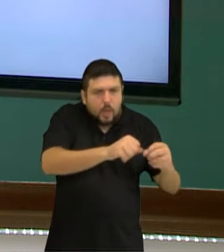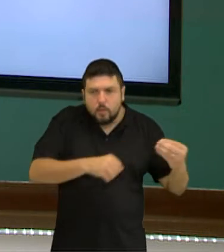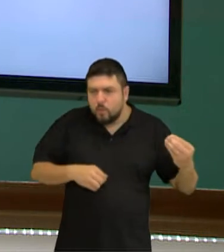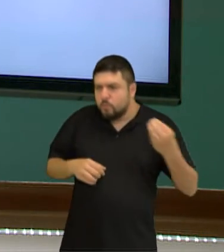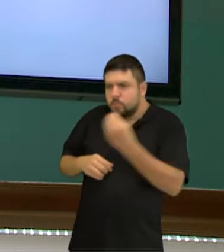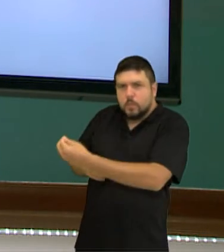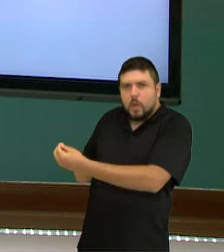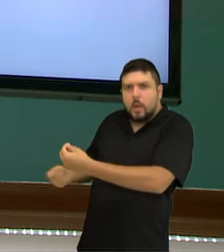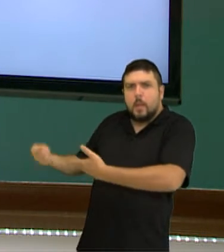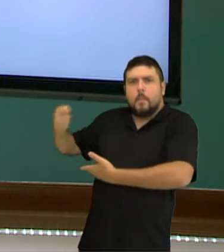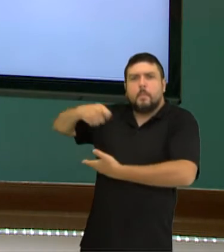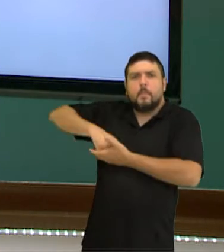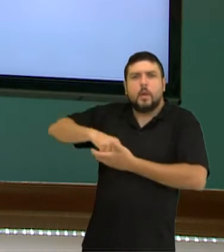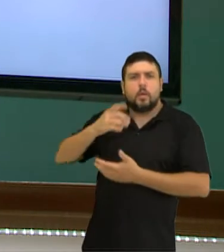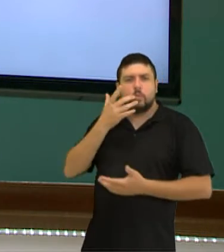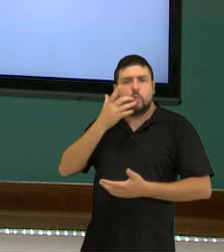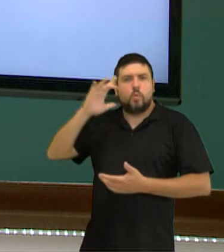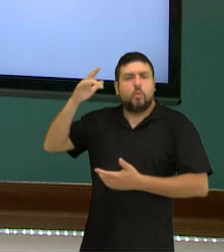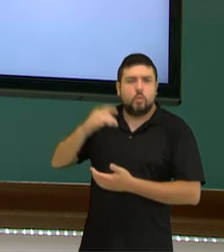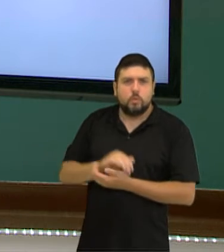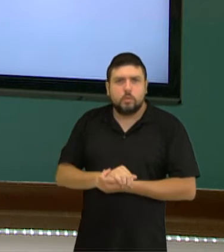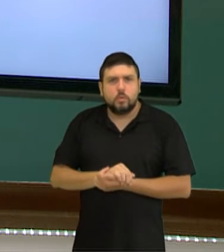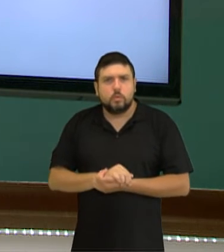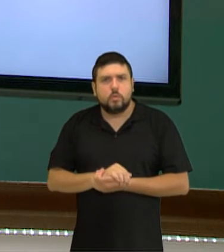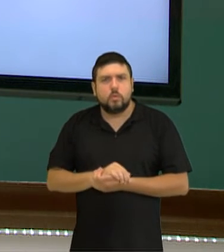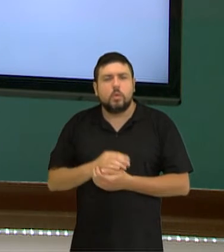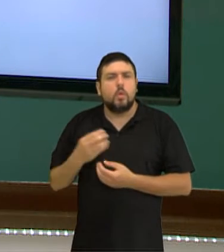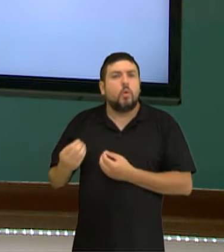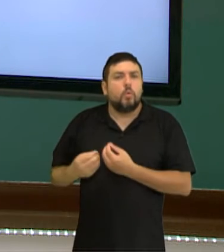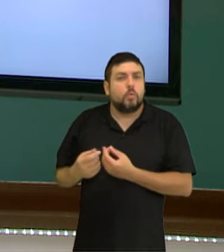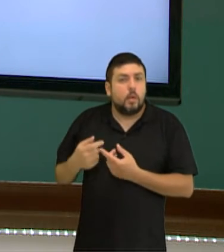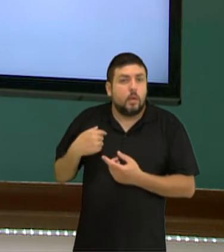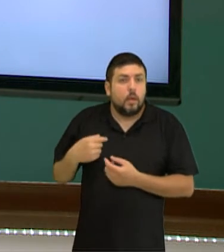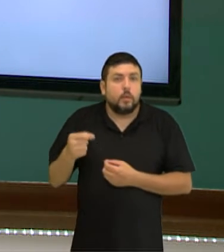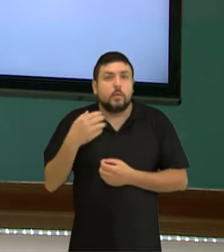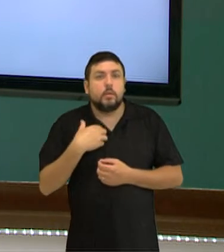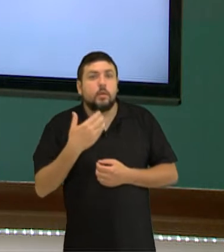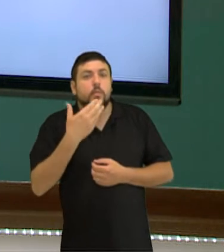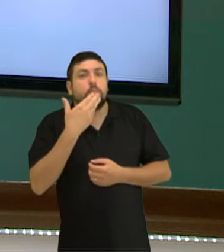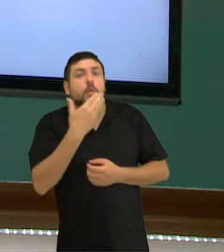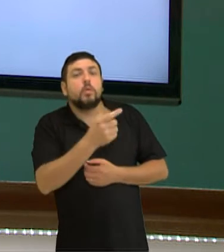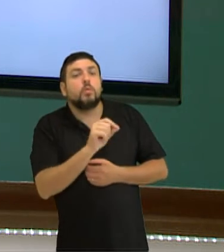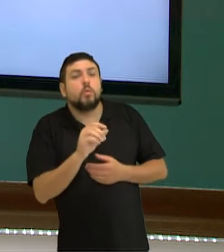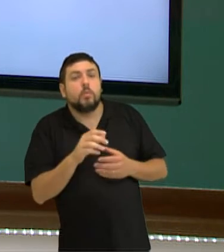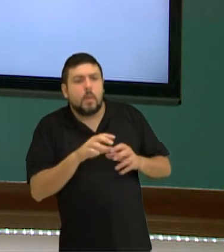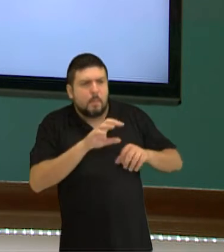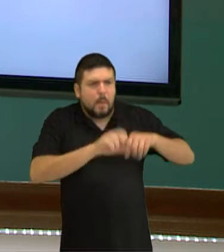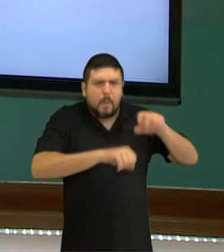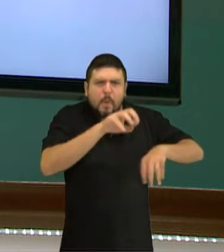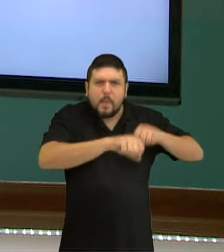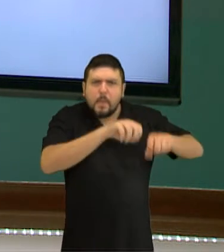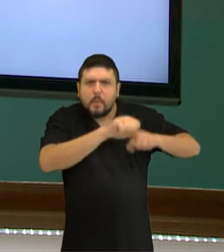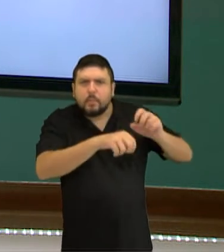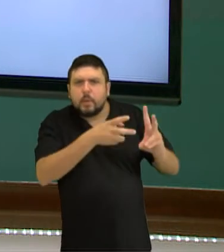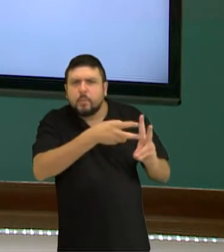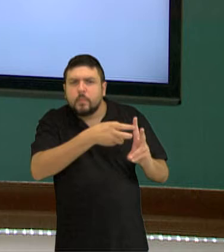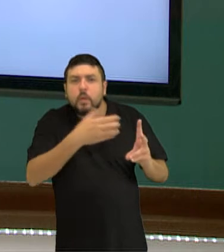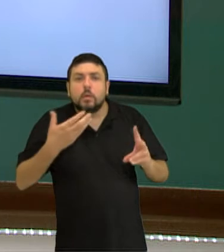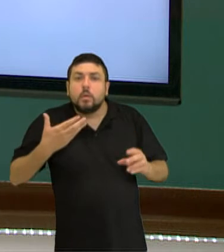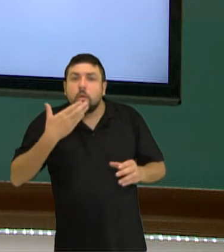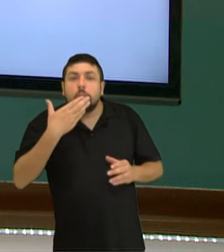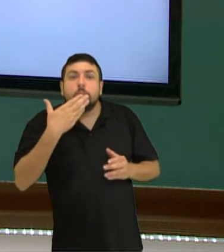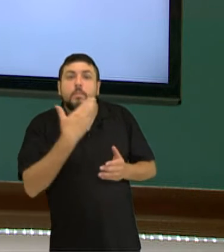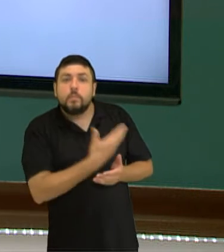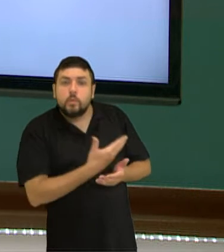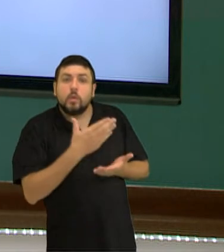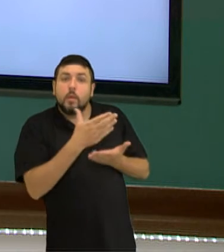cara financiava economicamente a bandeira e exigia, em troca, metade dos indígenas que fossem aprisionados e